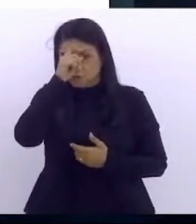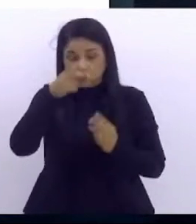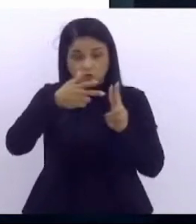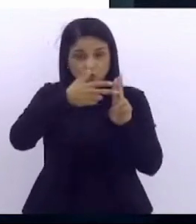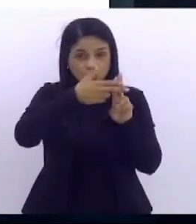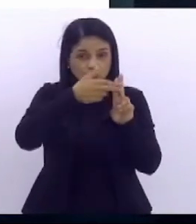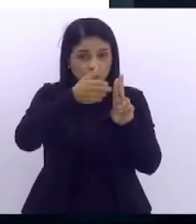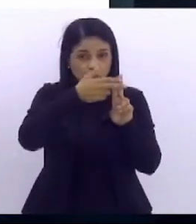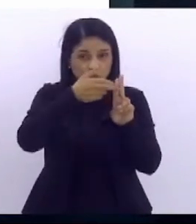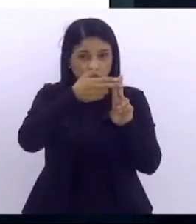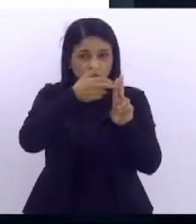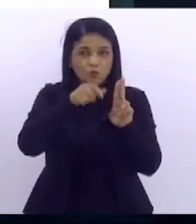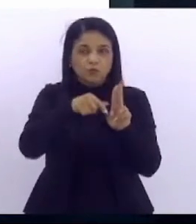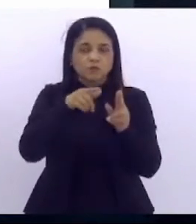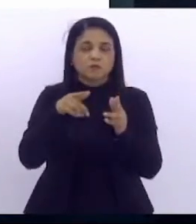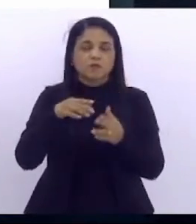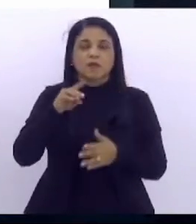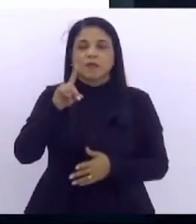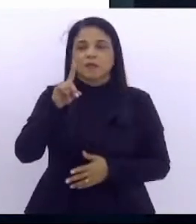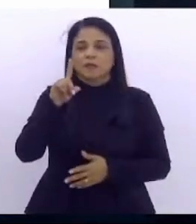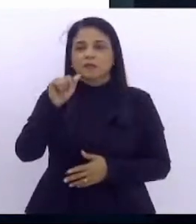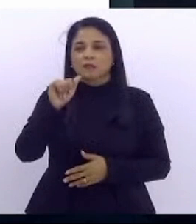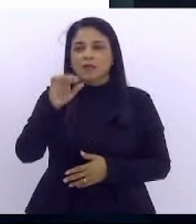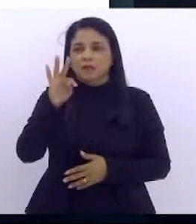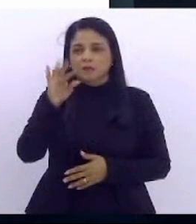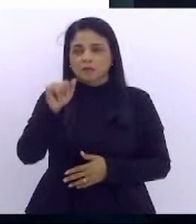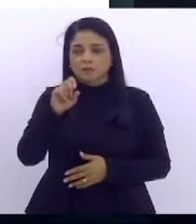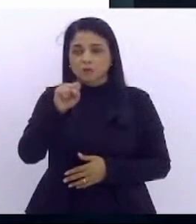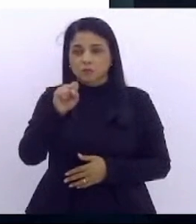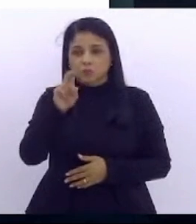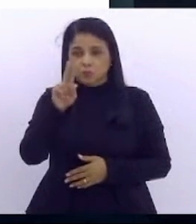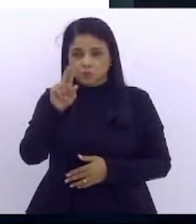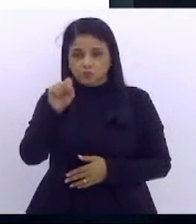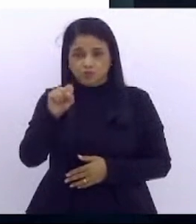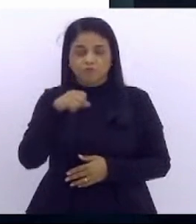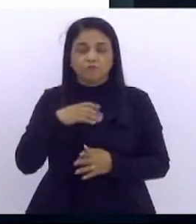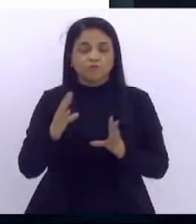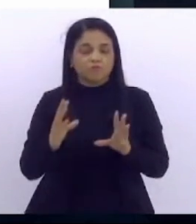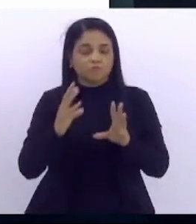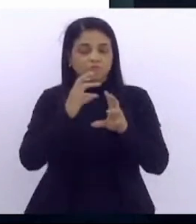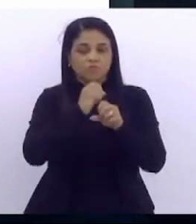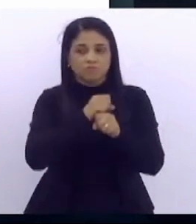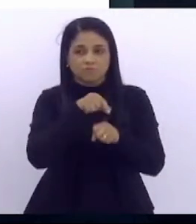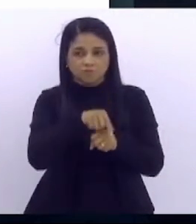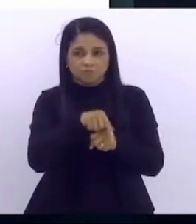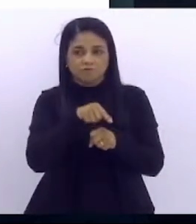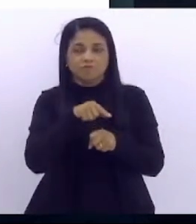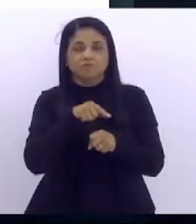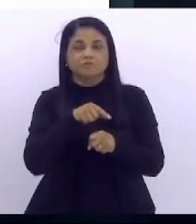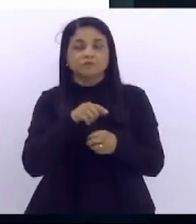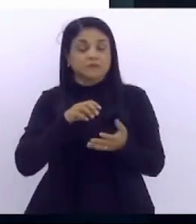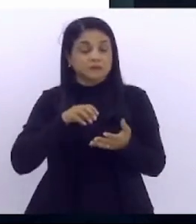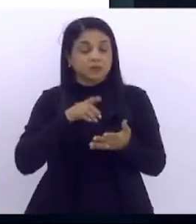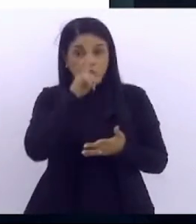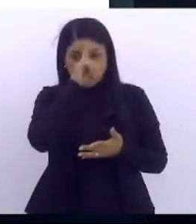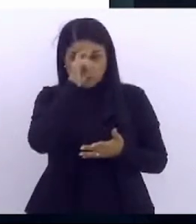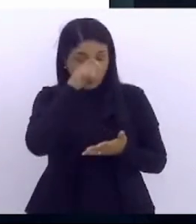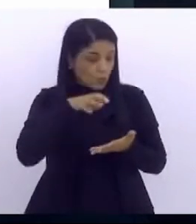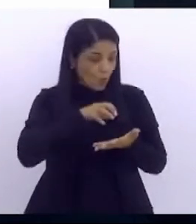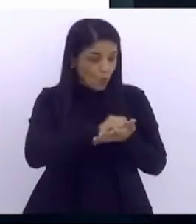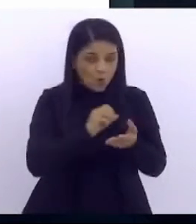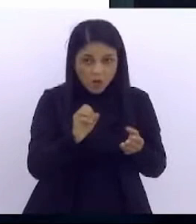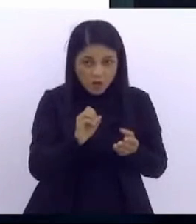O DataSUS, ele vem melhorando muito, né, e ele é um sistema orçamentário. Né? Então, se os hospitais começam a não registrar